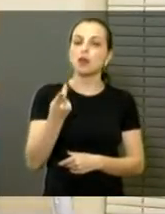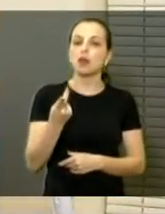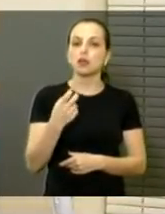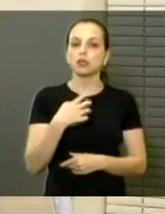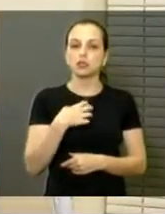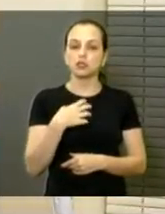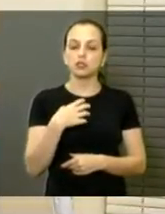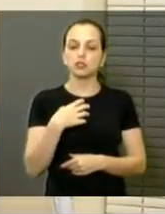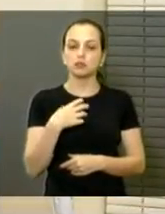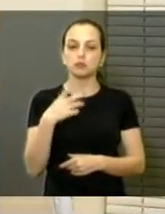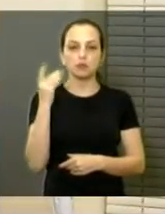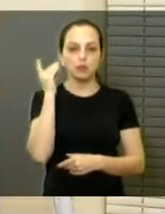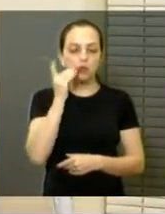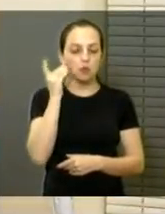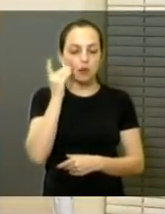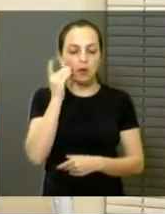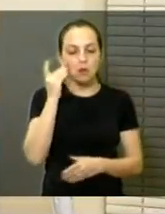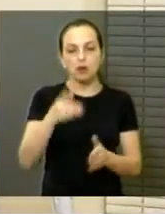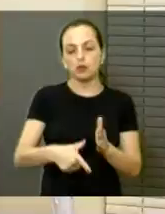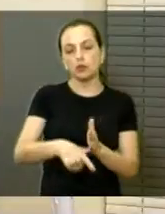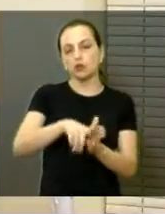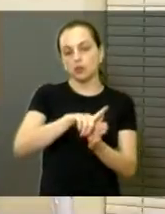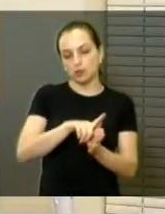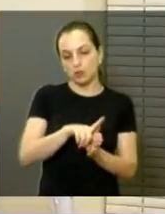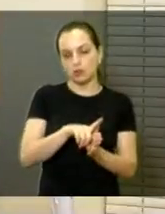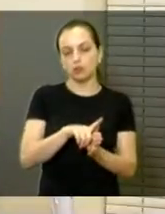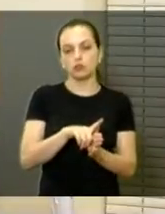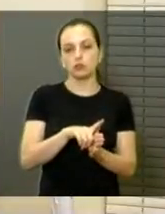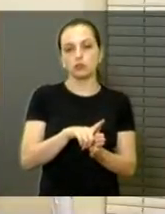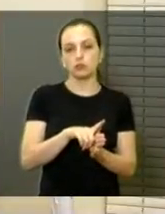presidente também, antes de ser